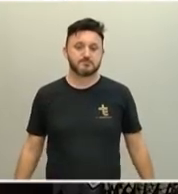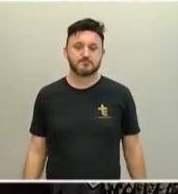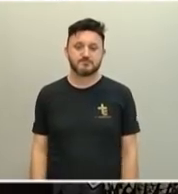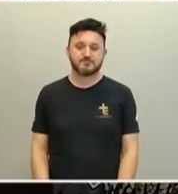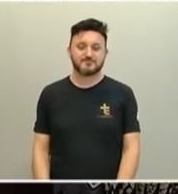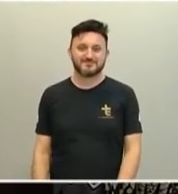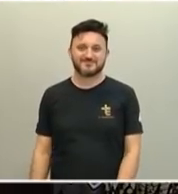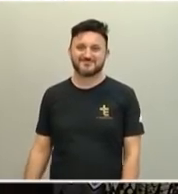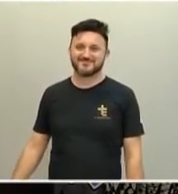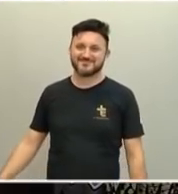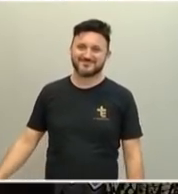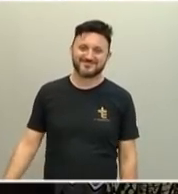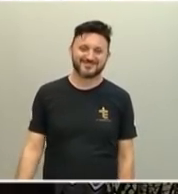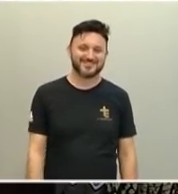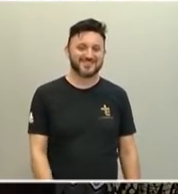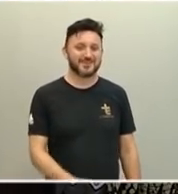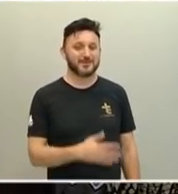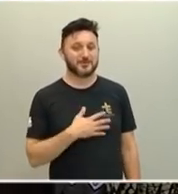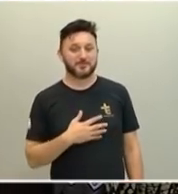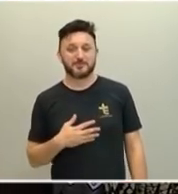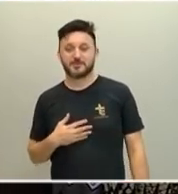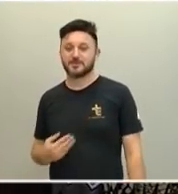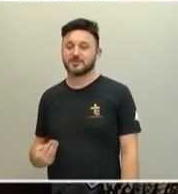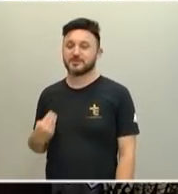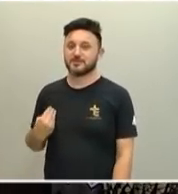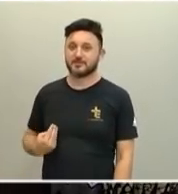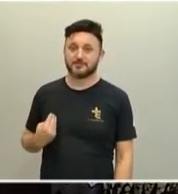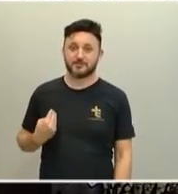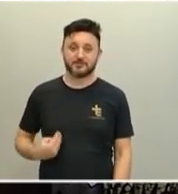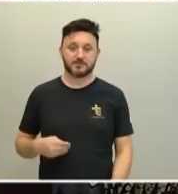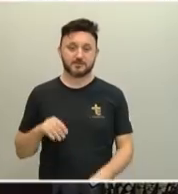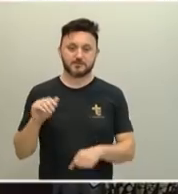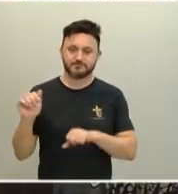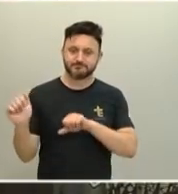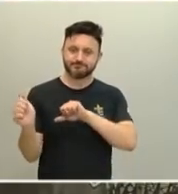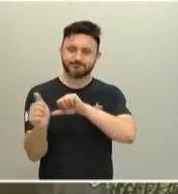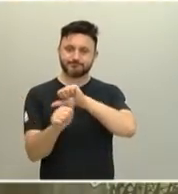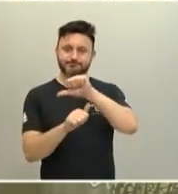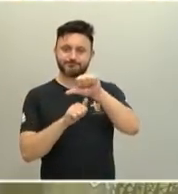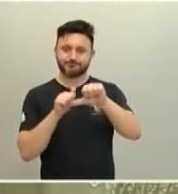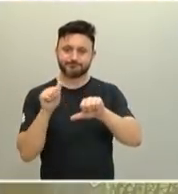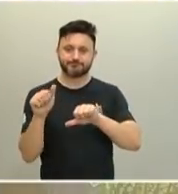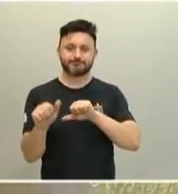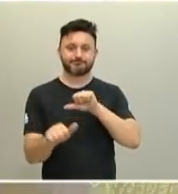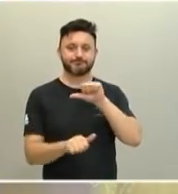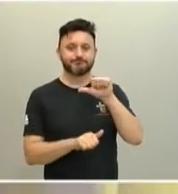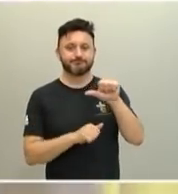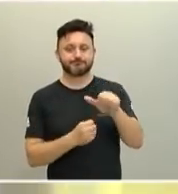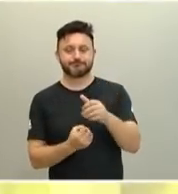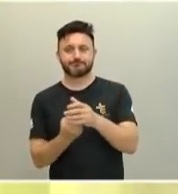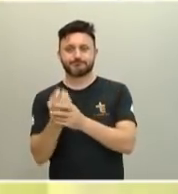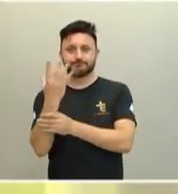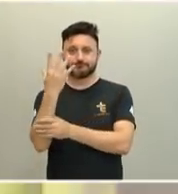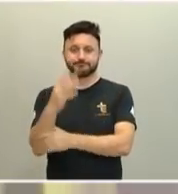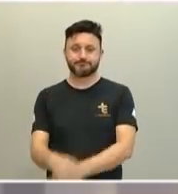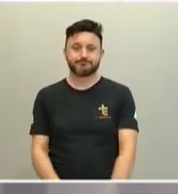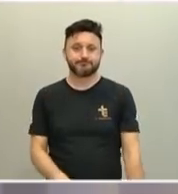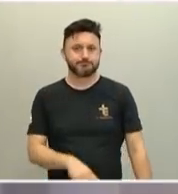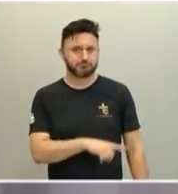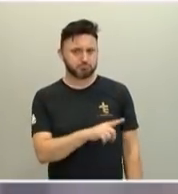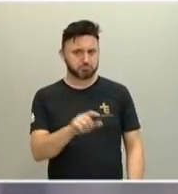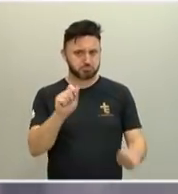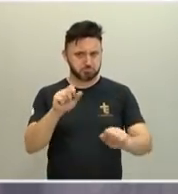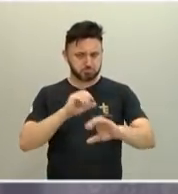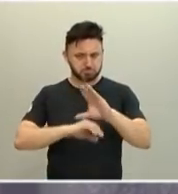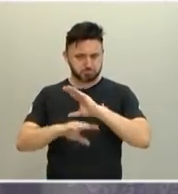cante as vozes, o meu. O meu deserto florirá. Você que está no santuário, solta a sua voz. É